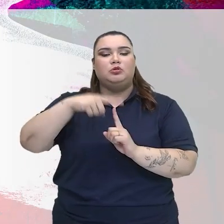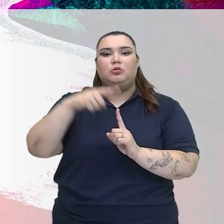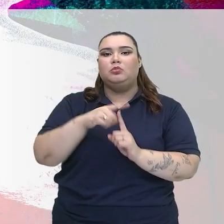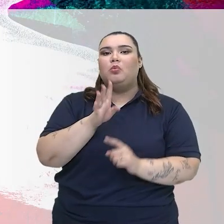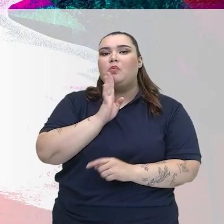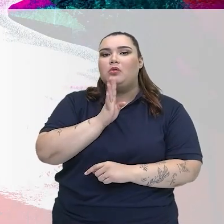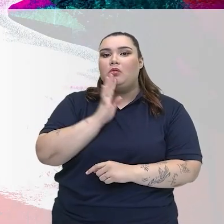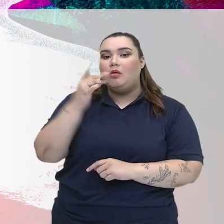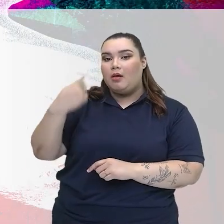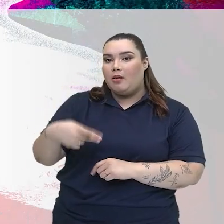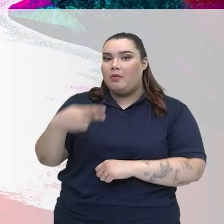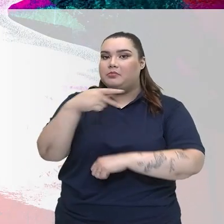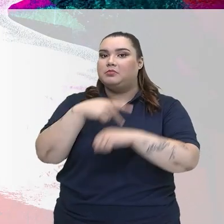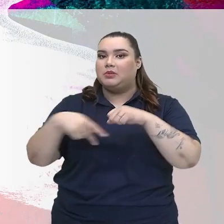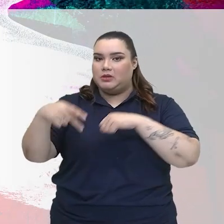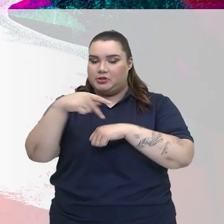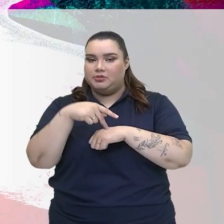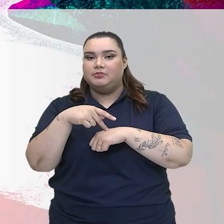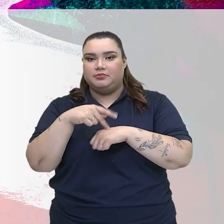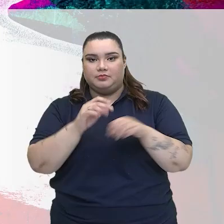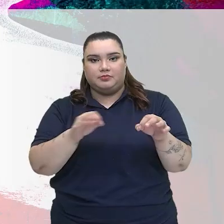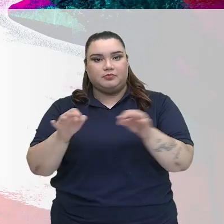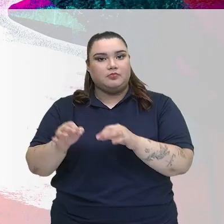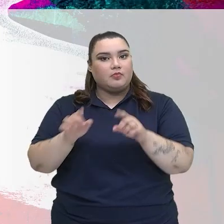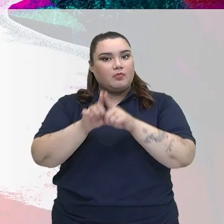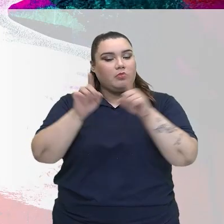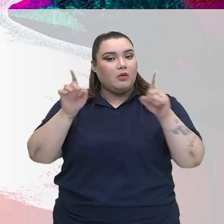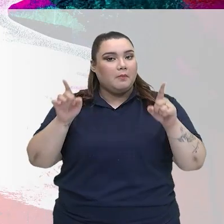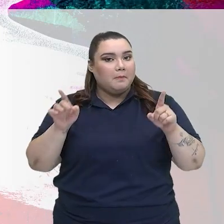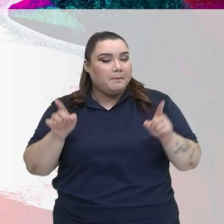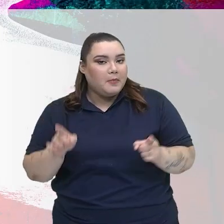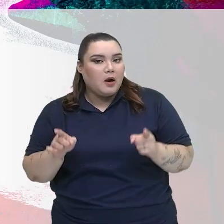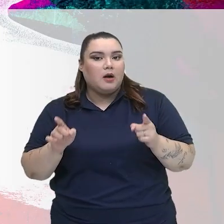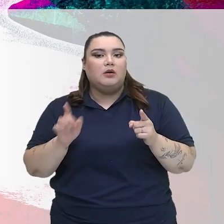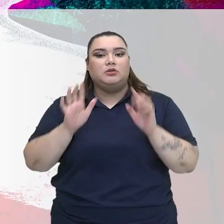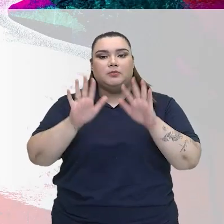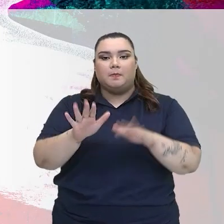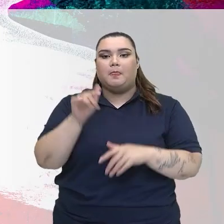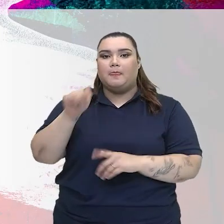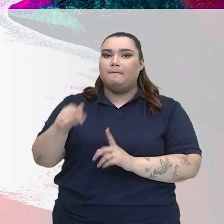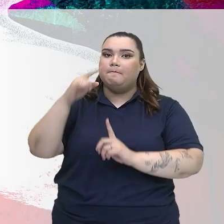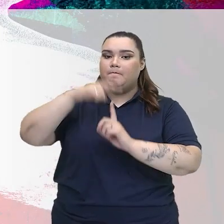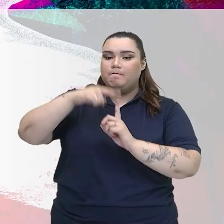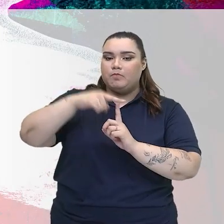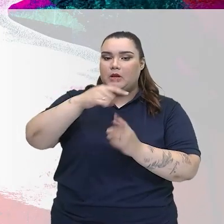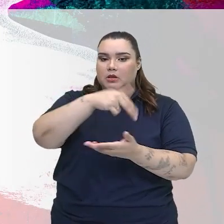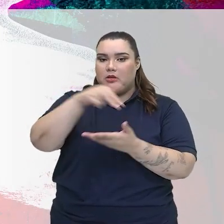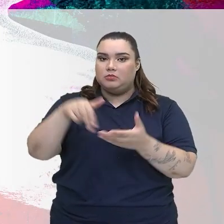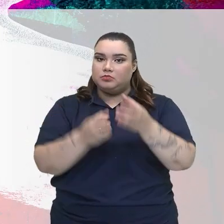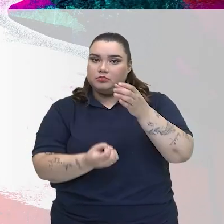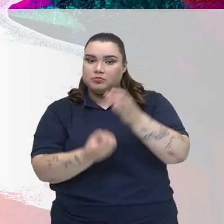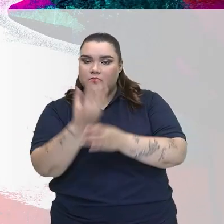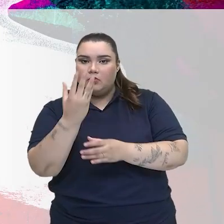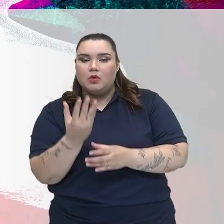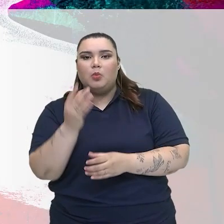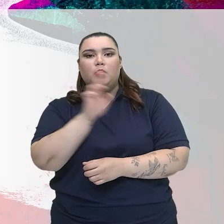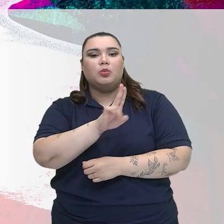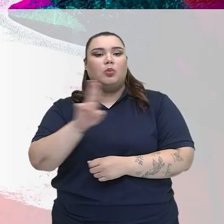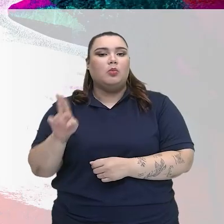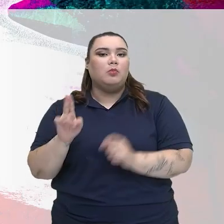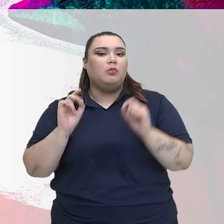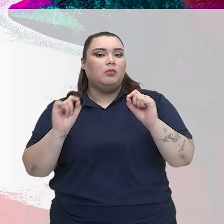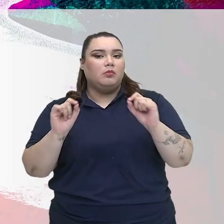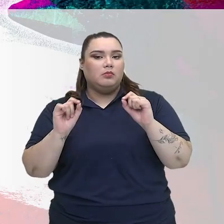conhecido aqui no nosso país, no Brasil. Mas, na verdade, quando esse estilo de dança surgiu, ele se chamou